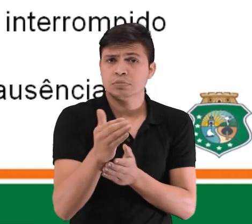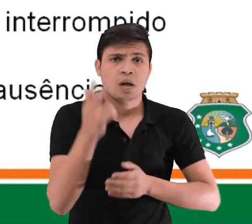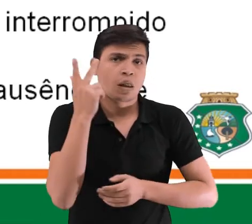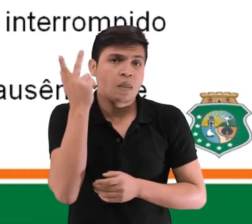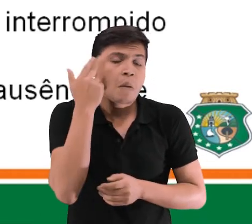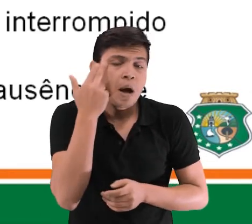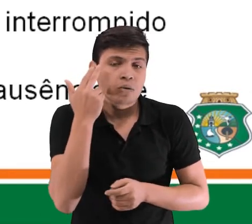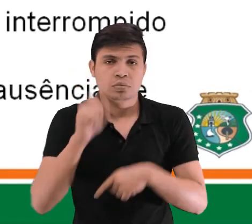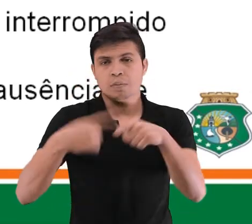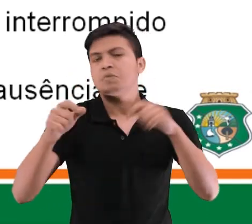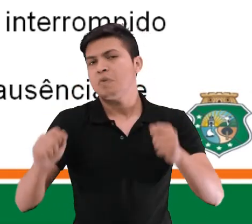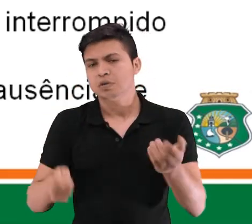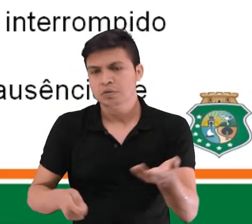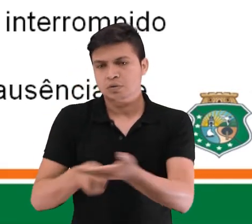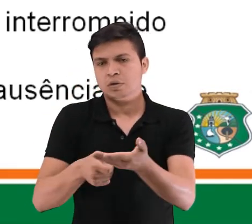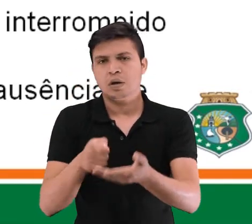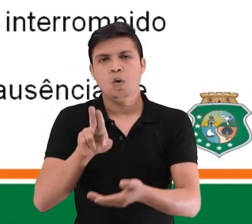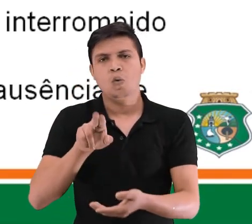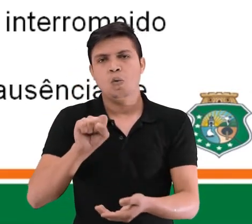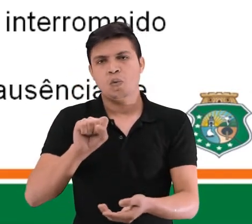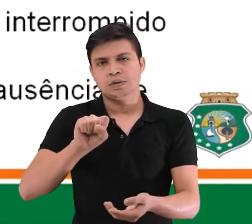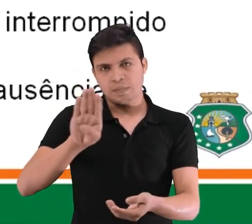conectado posteriormente pela USB e o seu